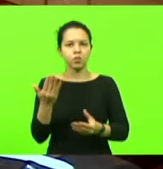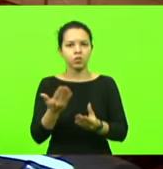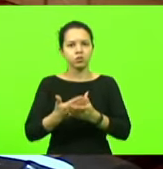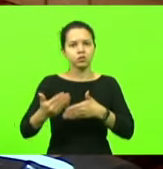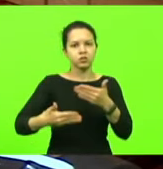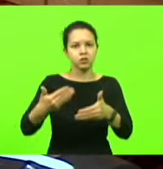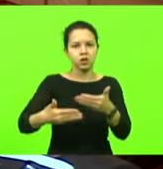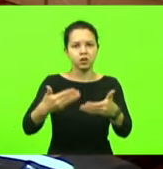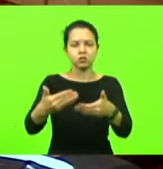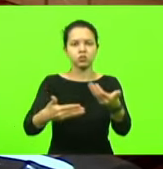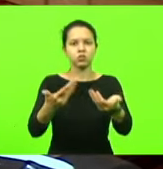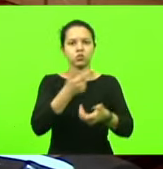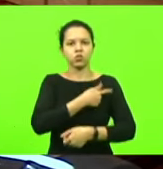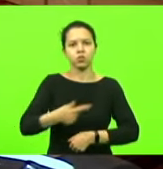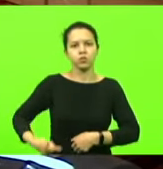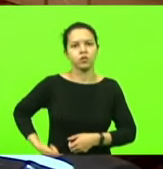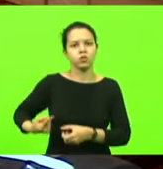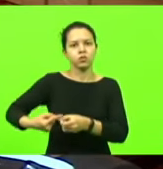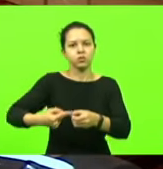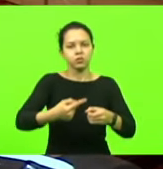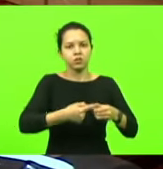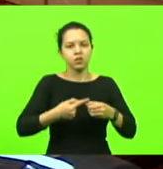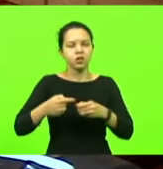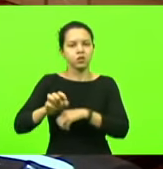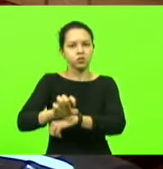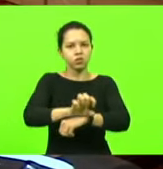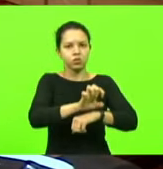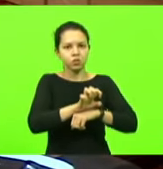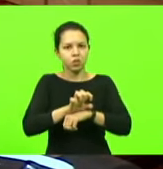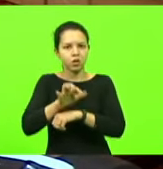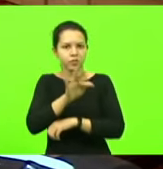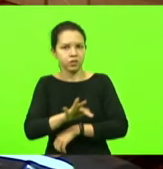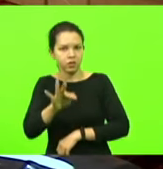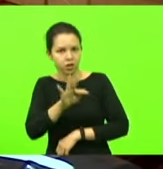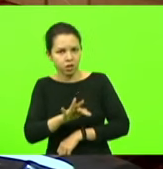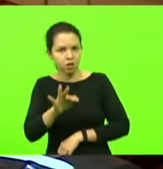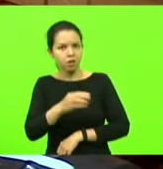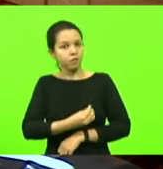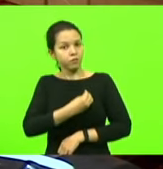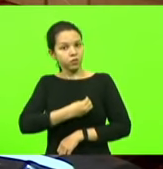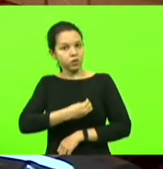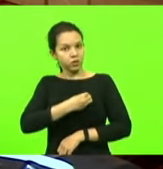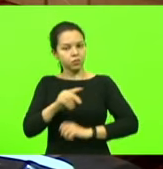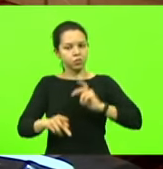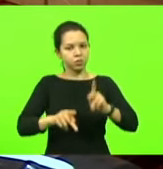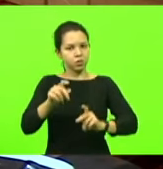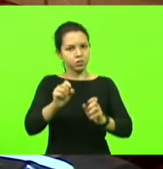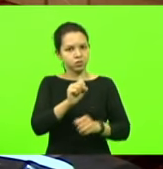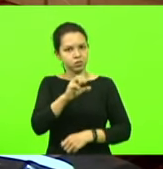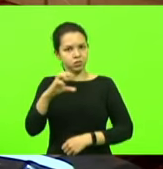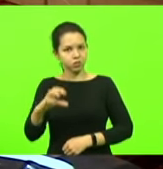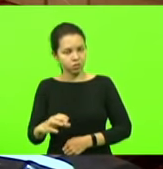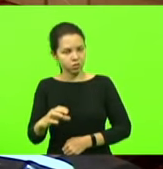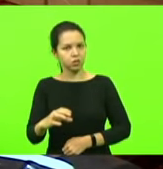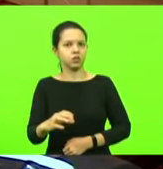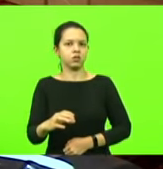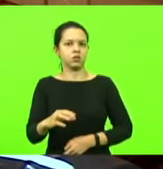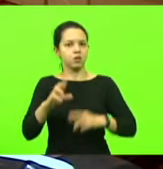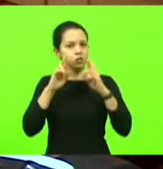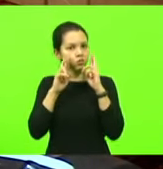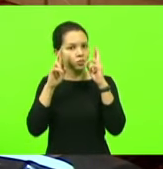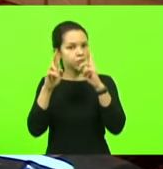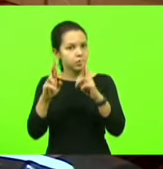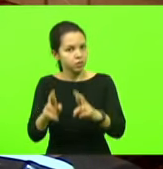dos governos municipais, estaduais e federais para que a vida do cidadão catarinense seja efetivamente respeitada